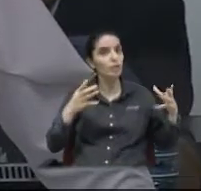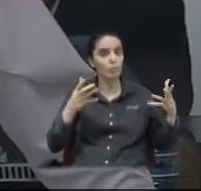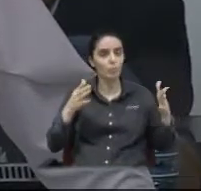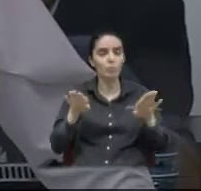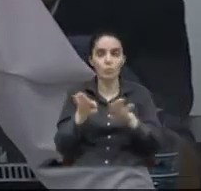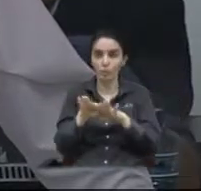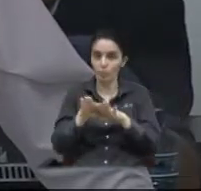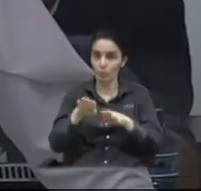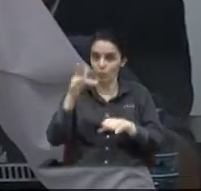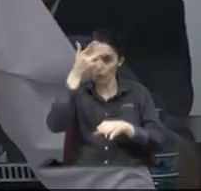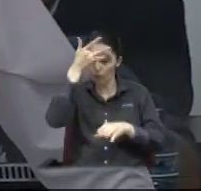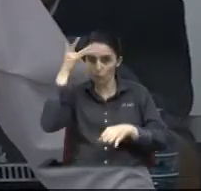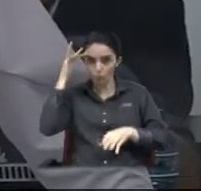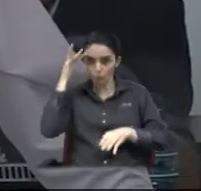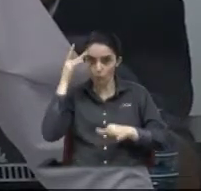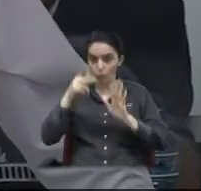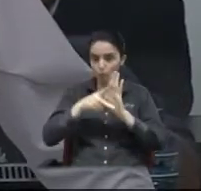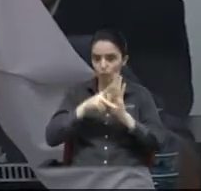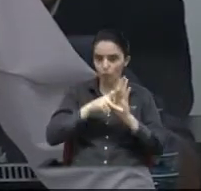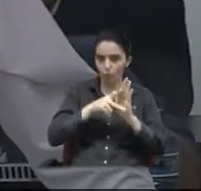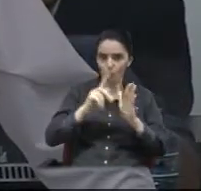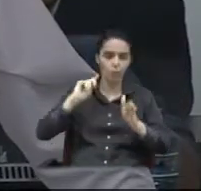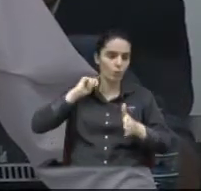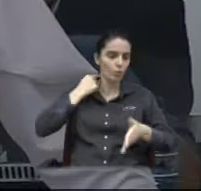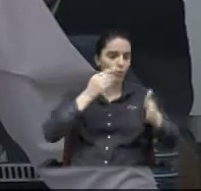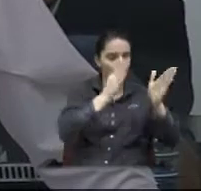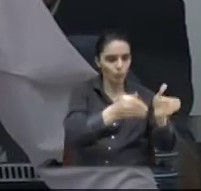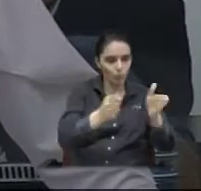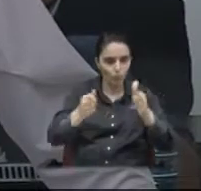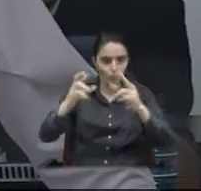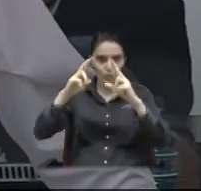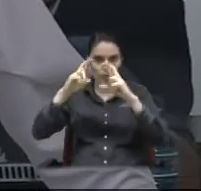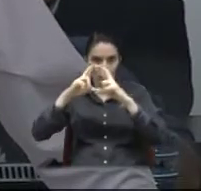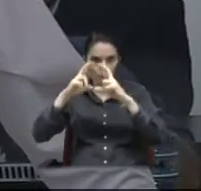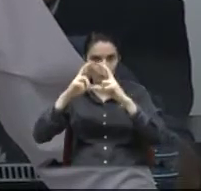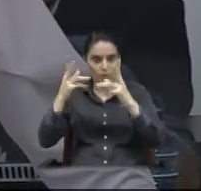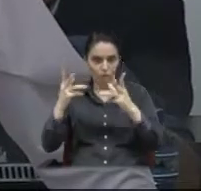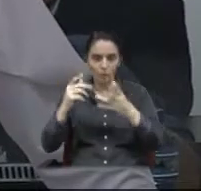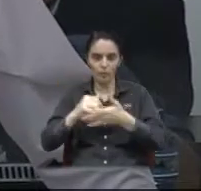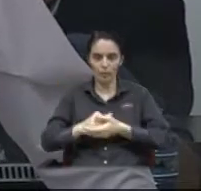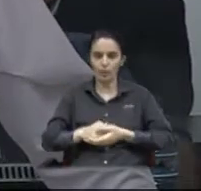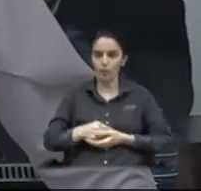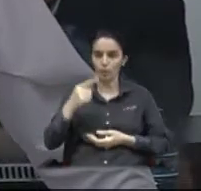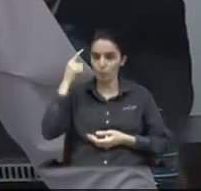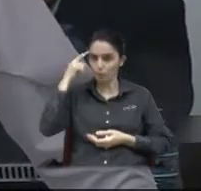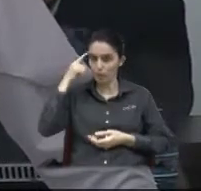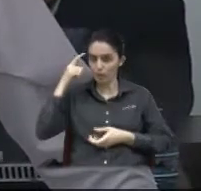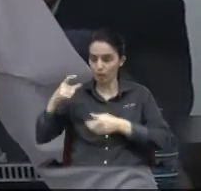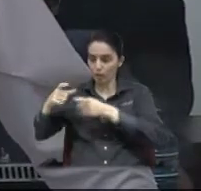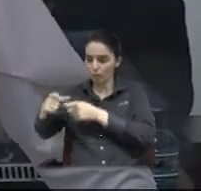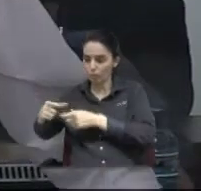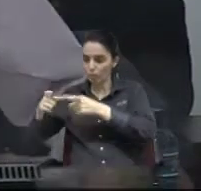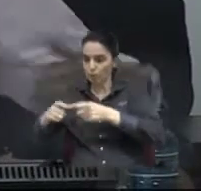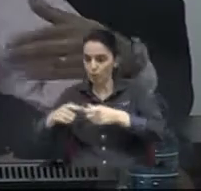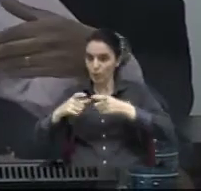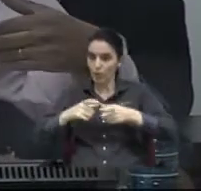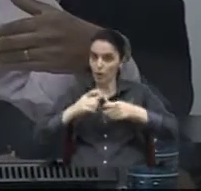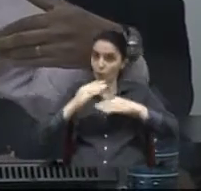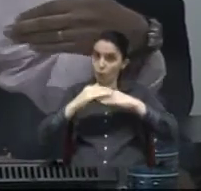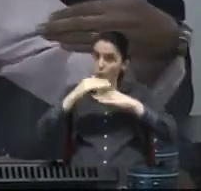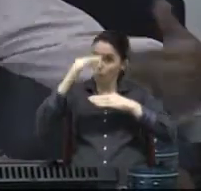então um carinho aí o executivo aumentar essa coleta aí pelo menos para 50% da cidade